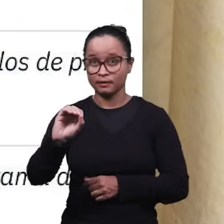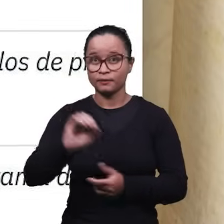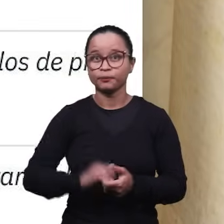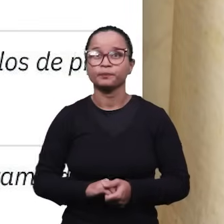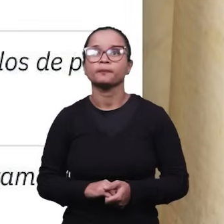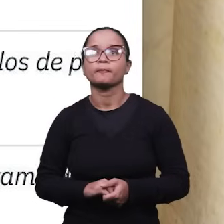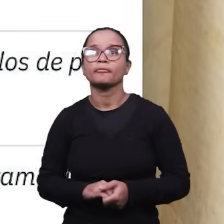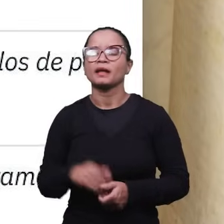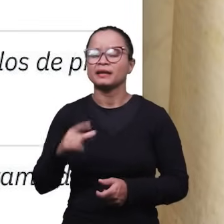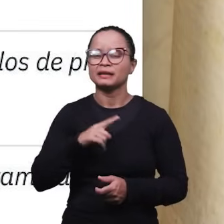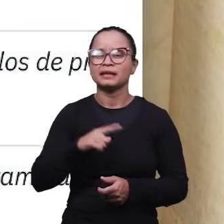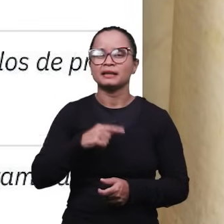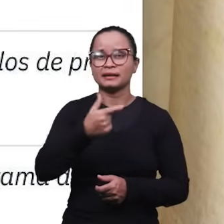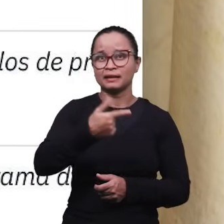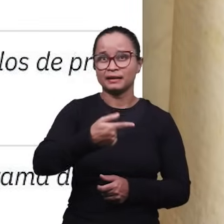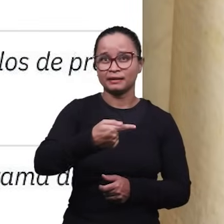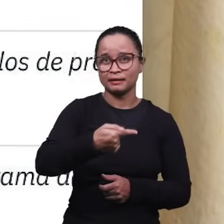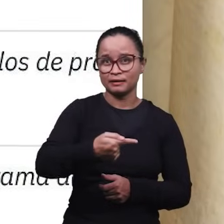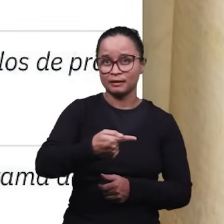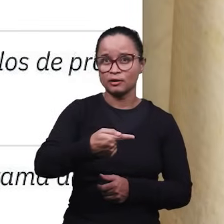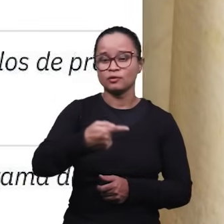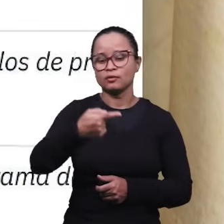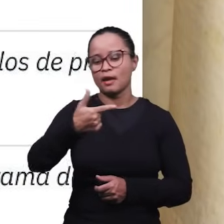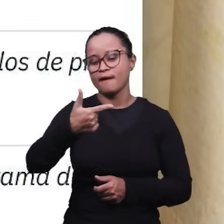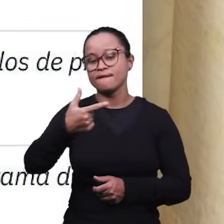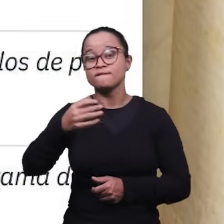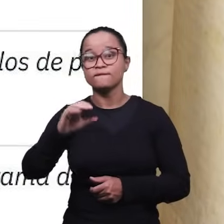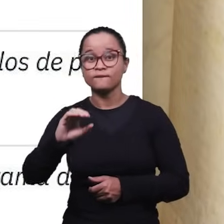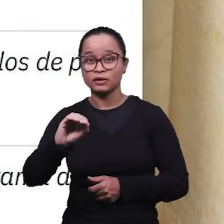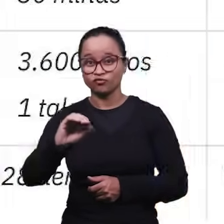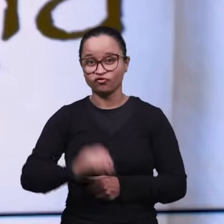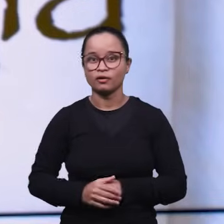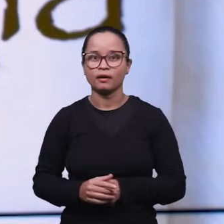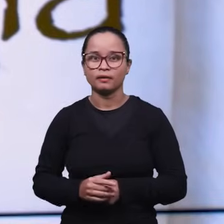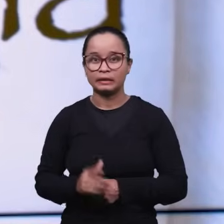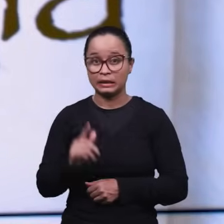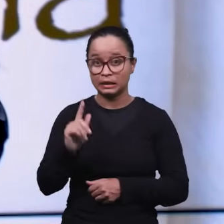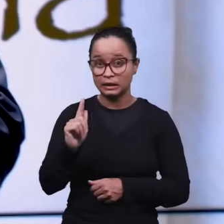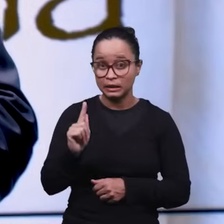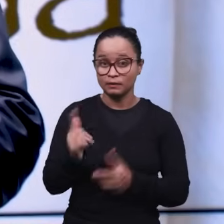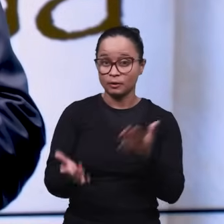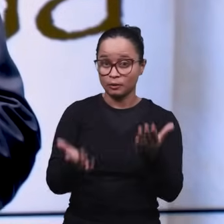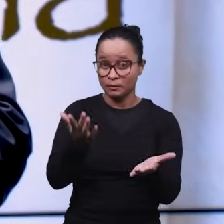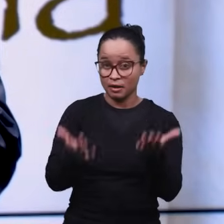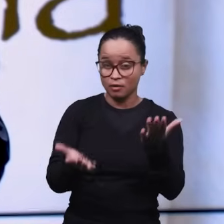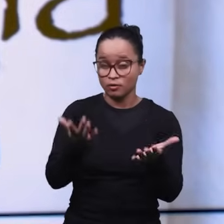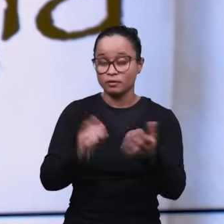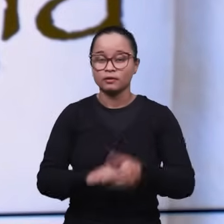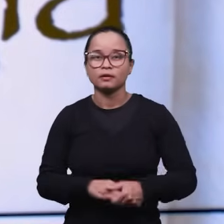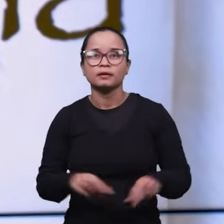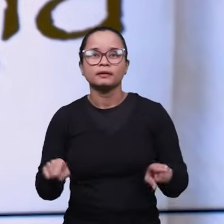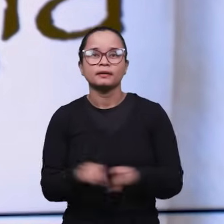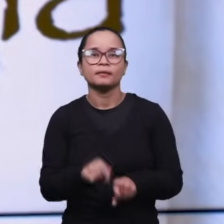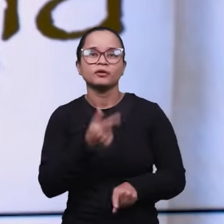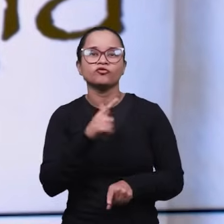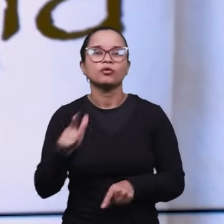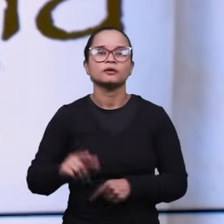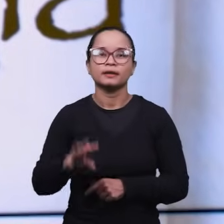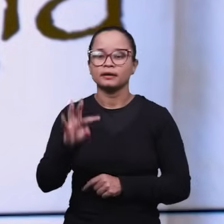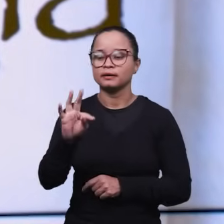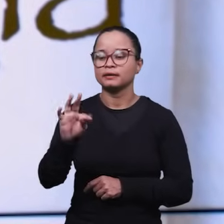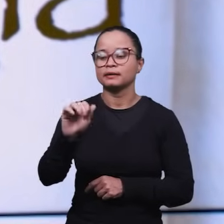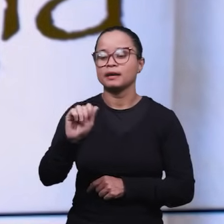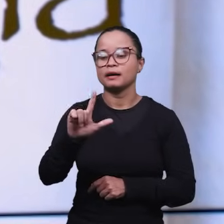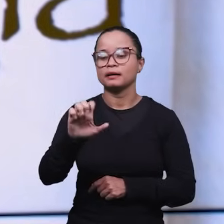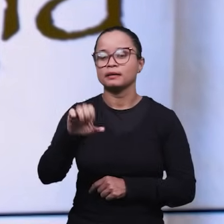pesava 720 gramas. Havia uma terceira medida que se chamava de talento. Ele